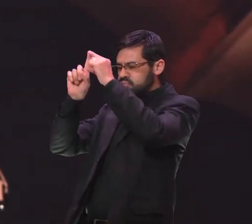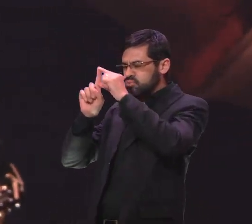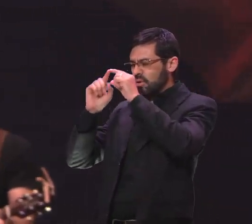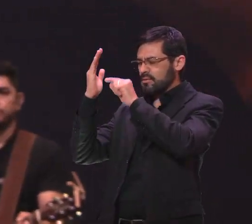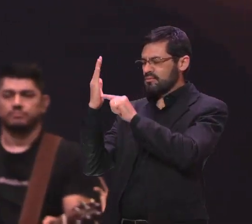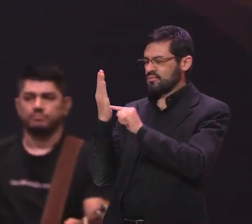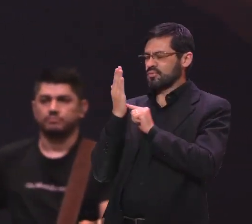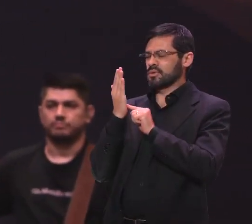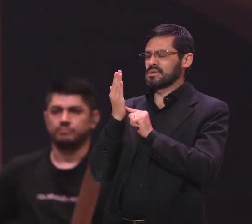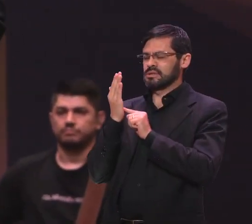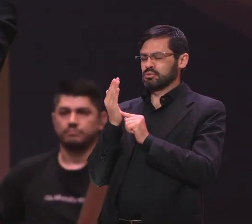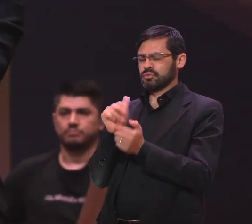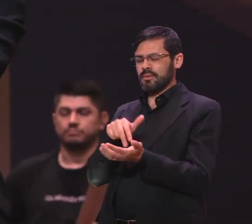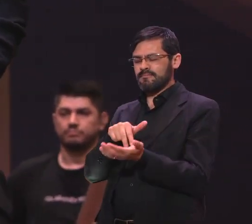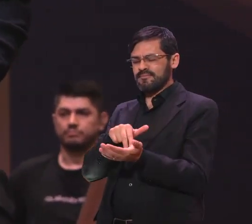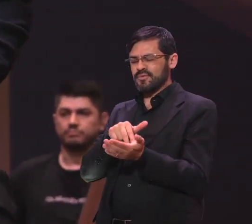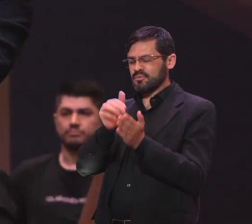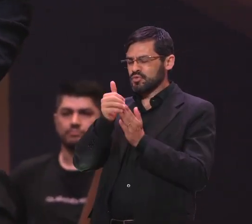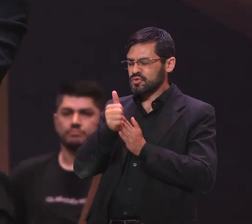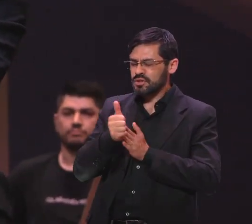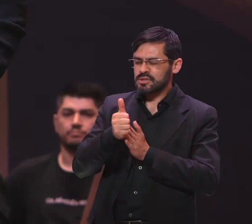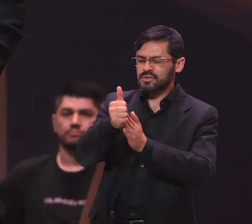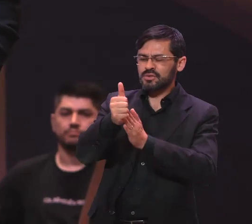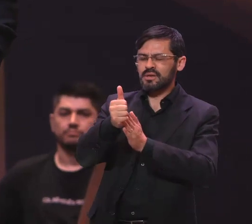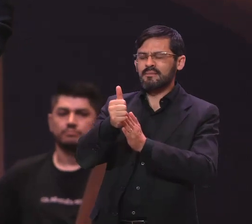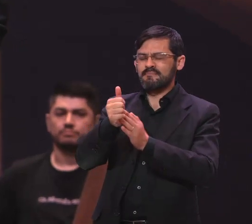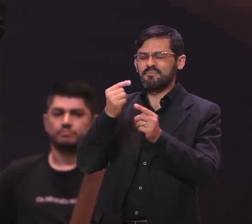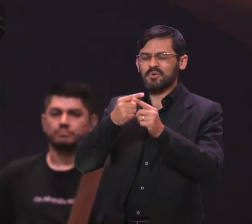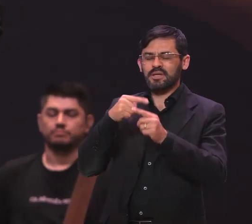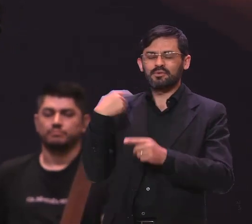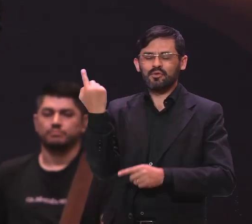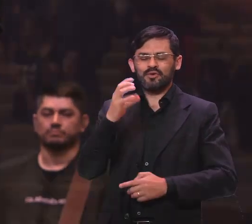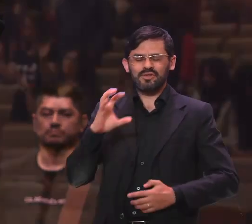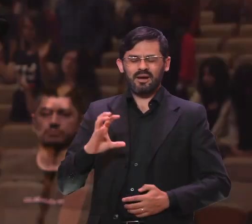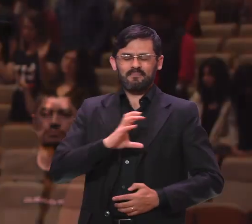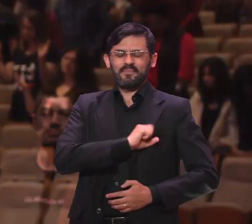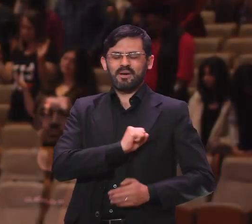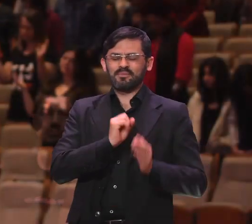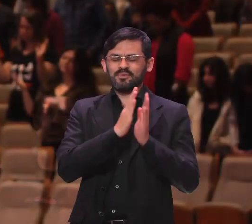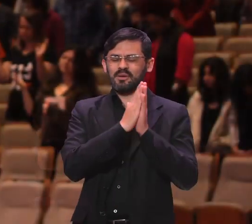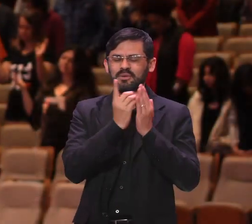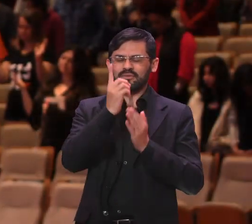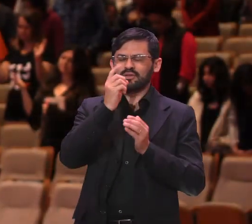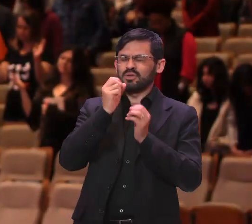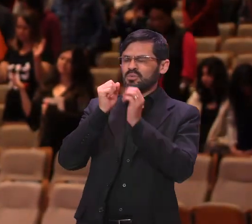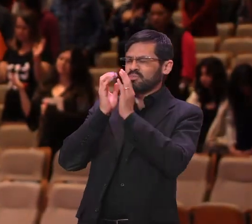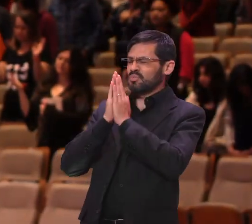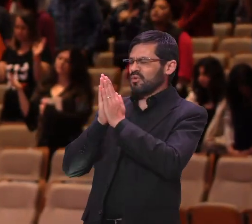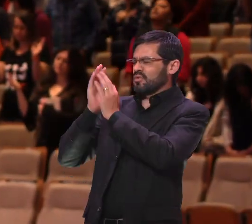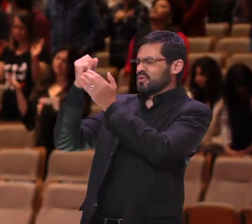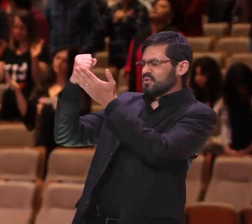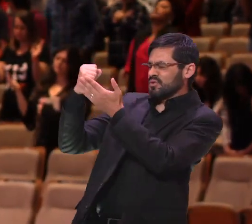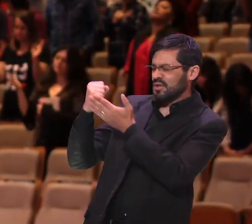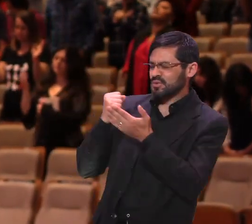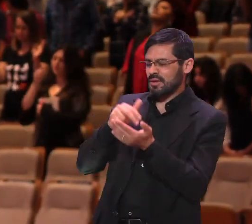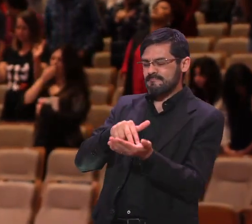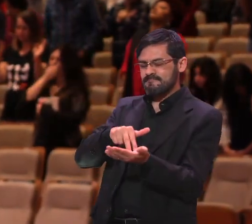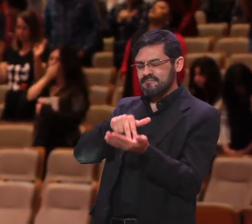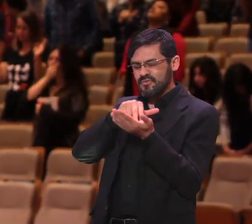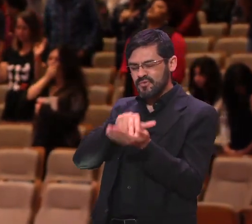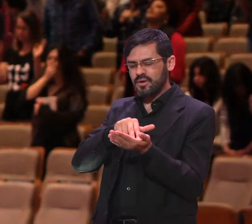nos fundamente. Deus, nós amamos a palavra, nos ajuda a andar firmados